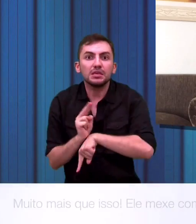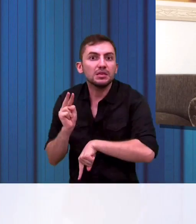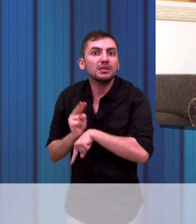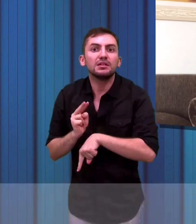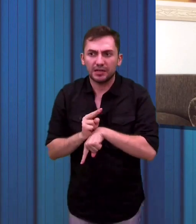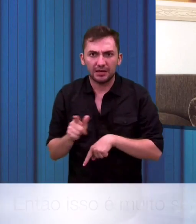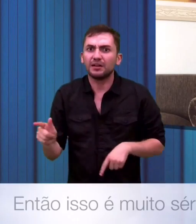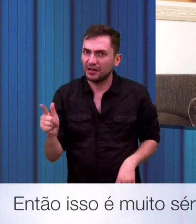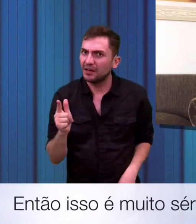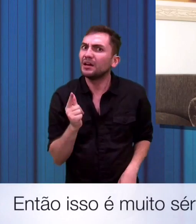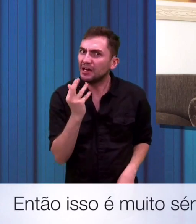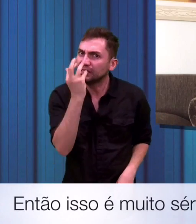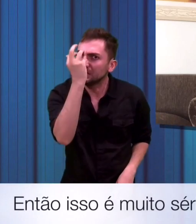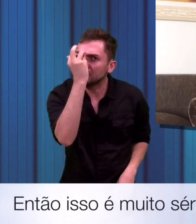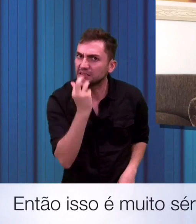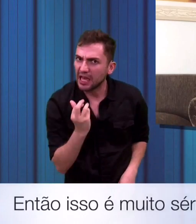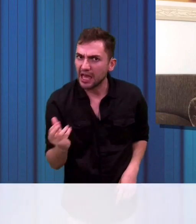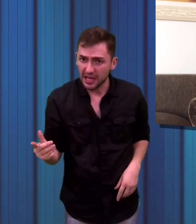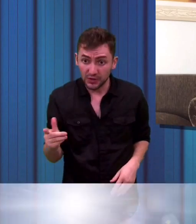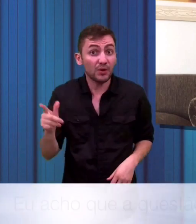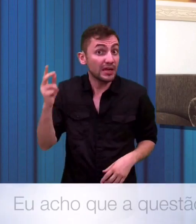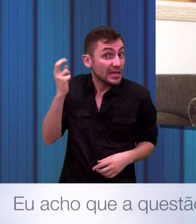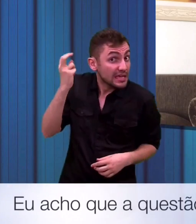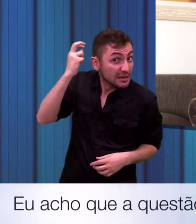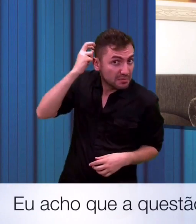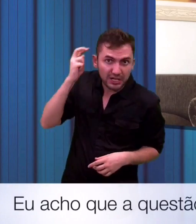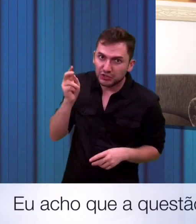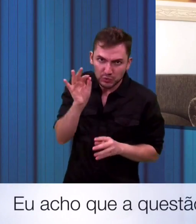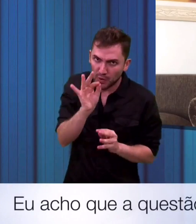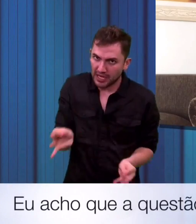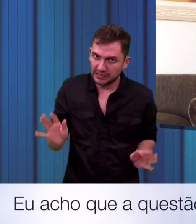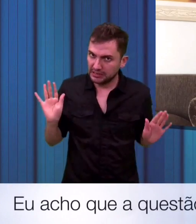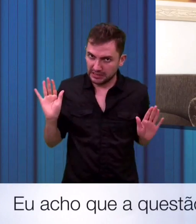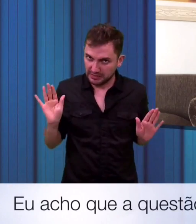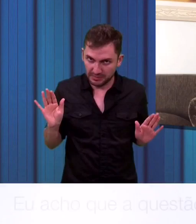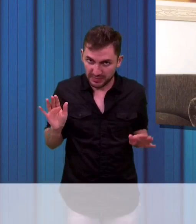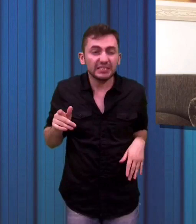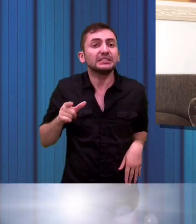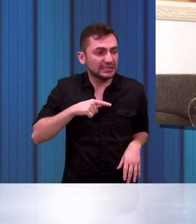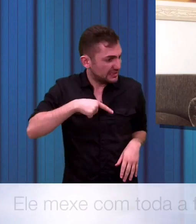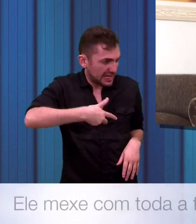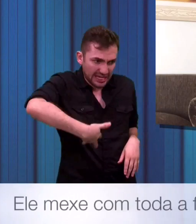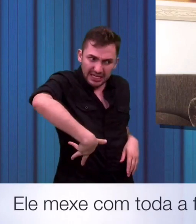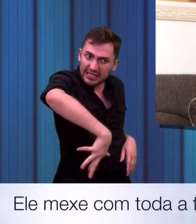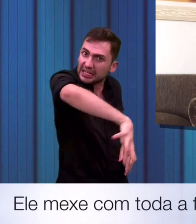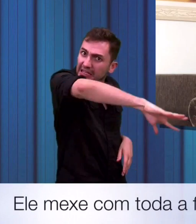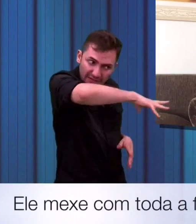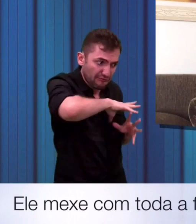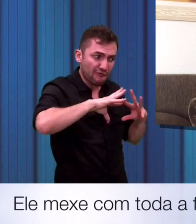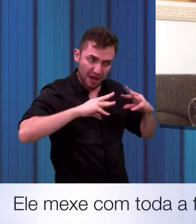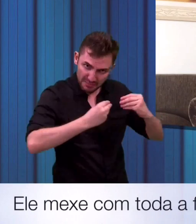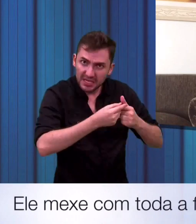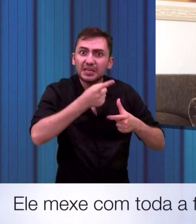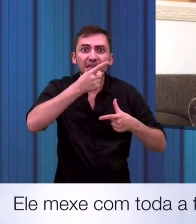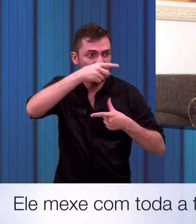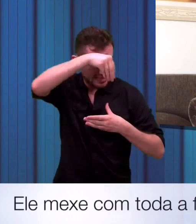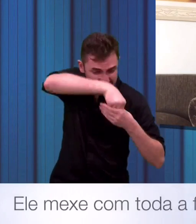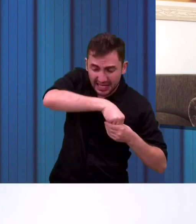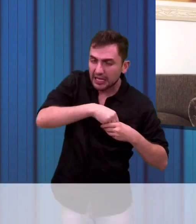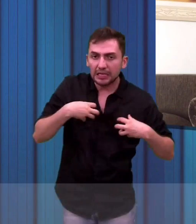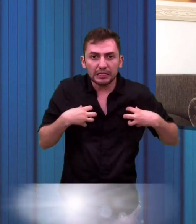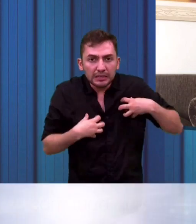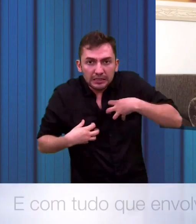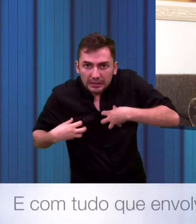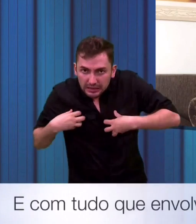uma família inteira. Então isso é muito sério. Eu acho que a questão do implante é muito séria. Ele mexe com toda